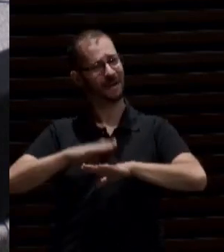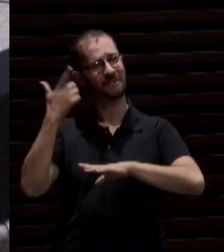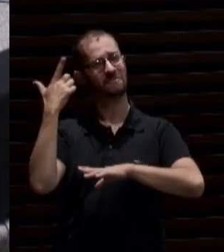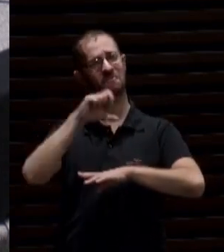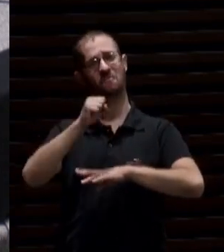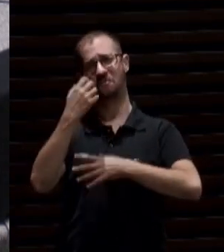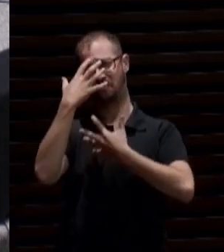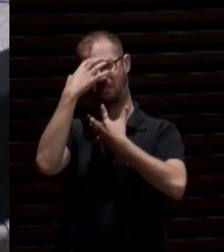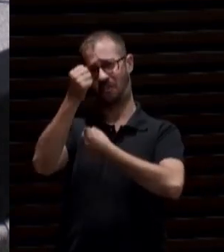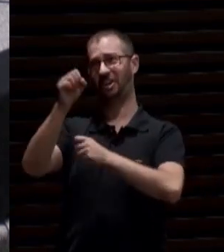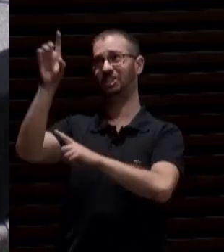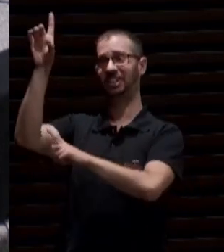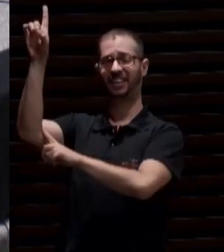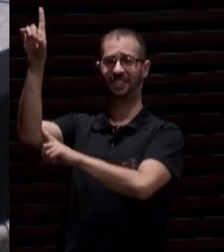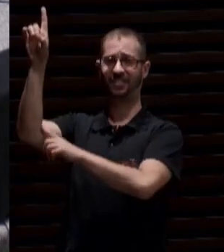usa o sofrimento.